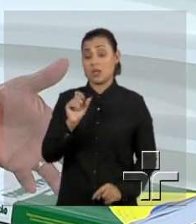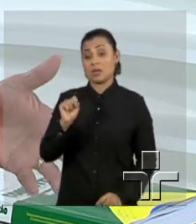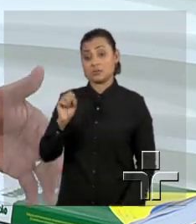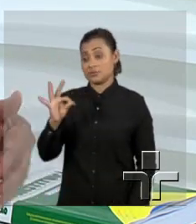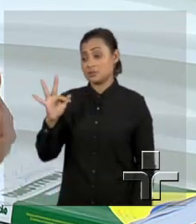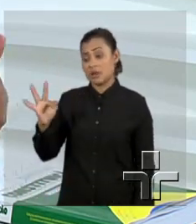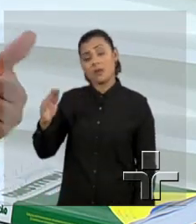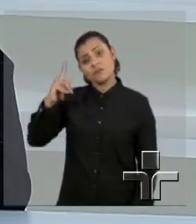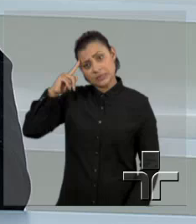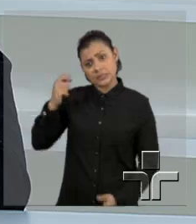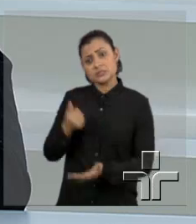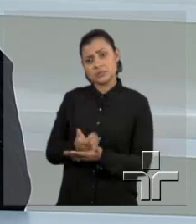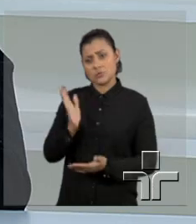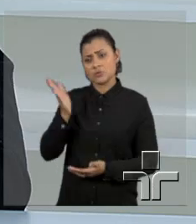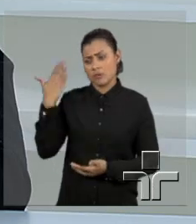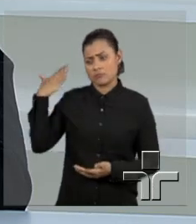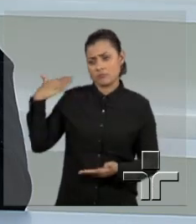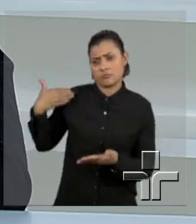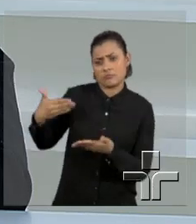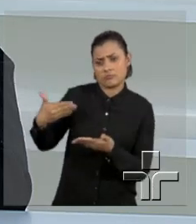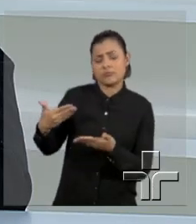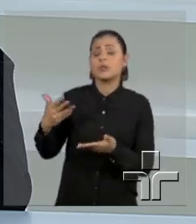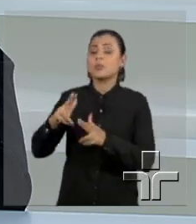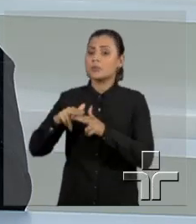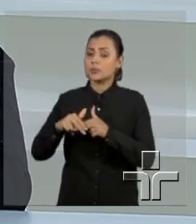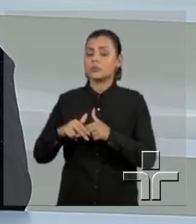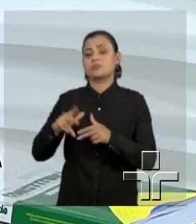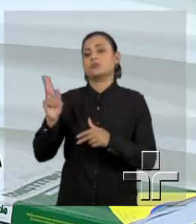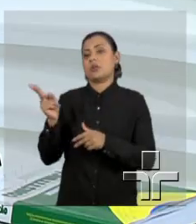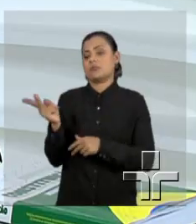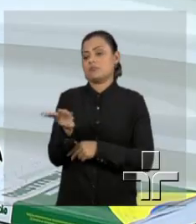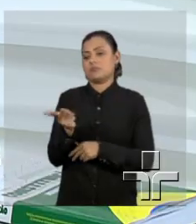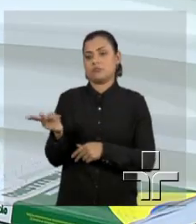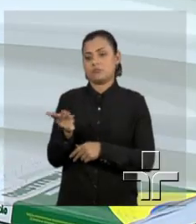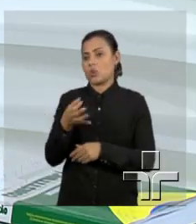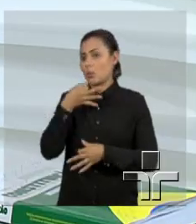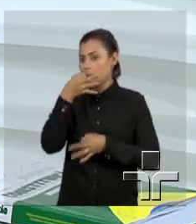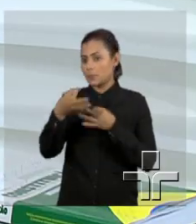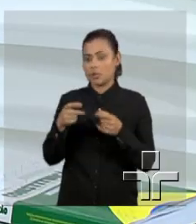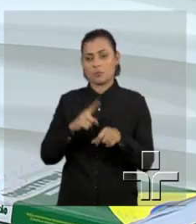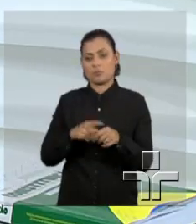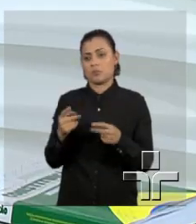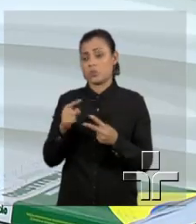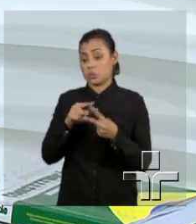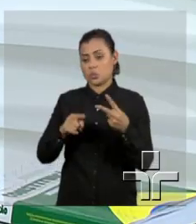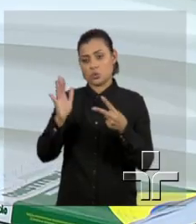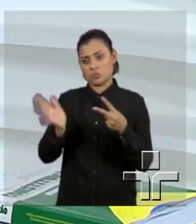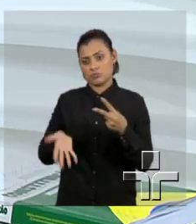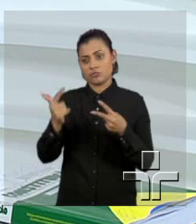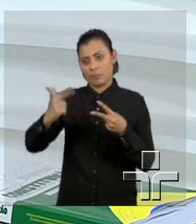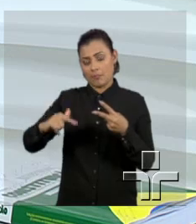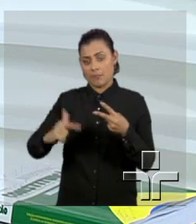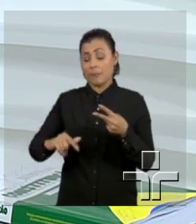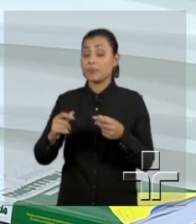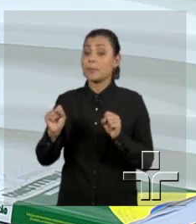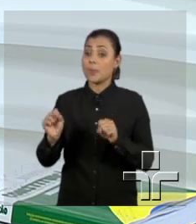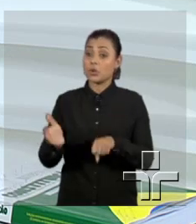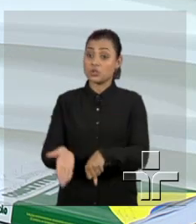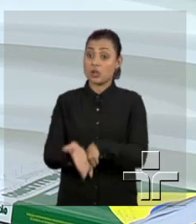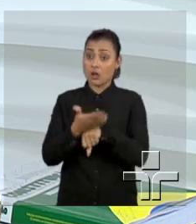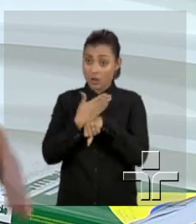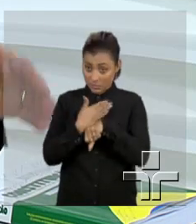isso recentemente, em 2 oportunidades, por modo convergente, dizendo que não pode haver antecipação da pena